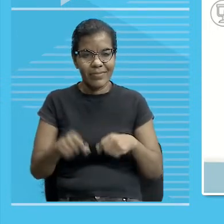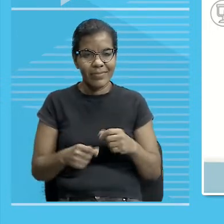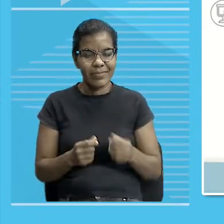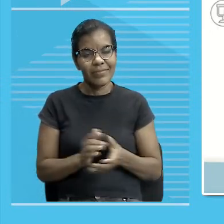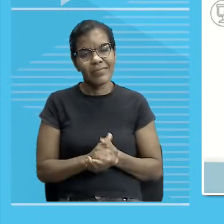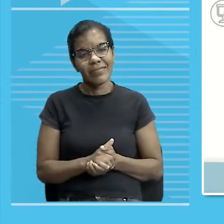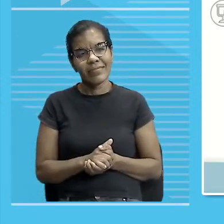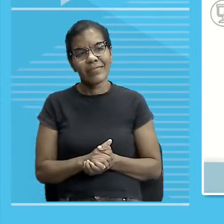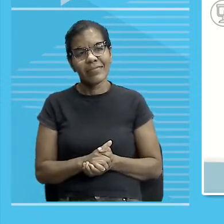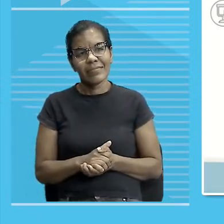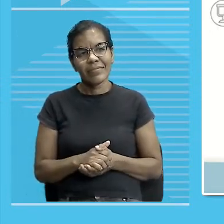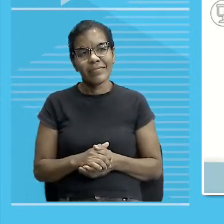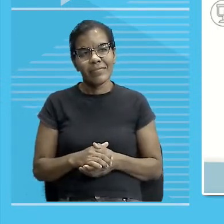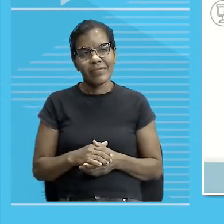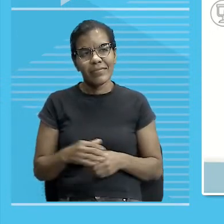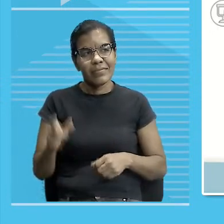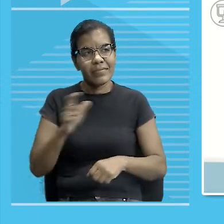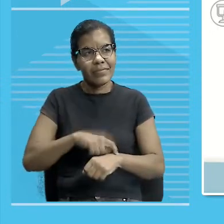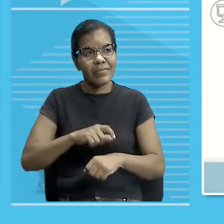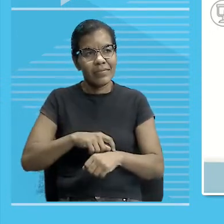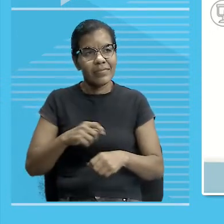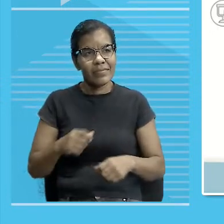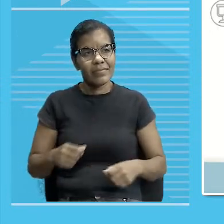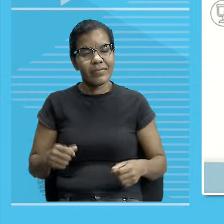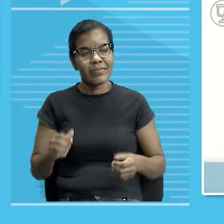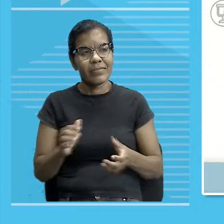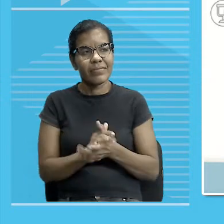o momento em que é